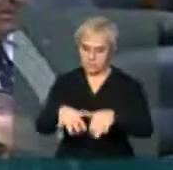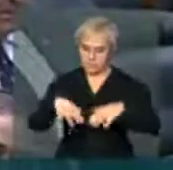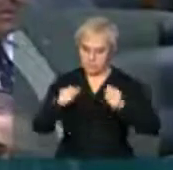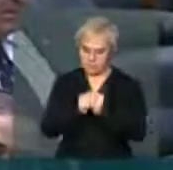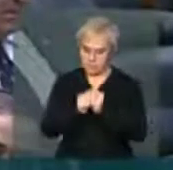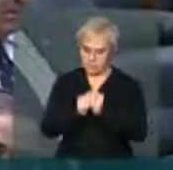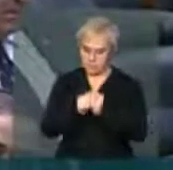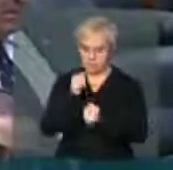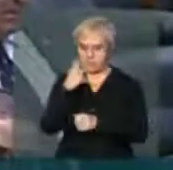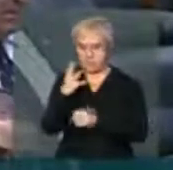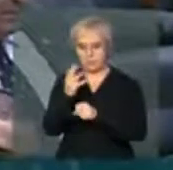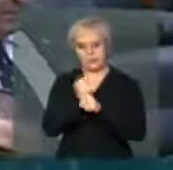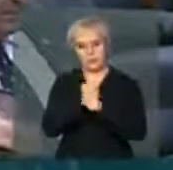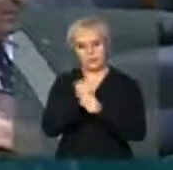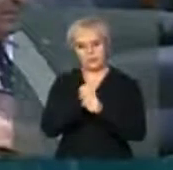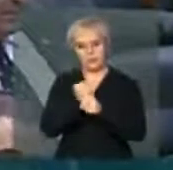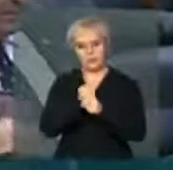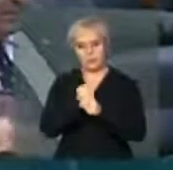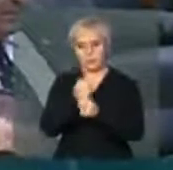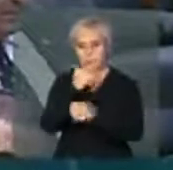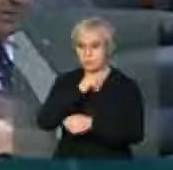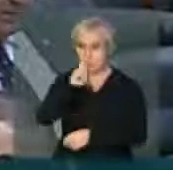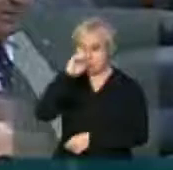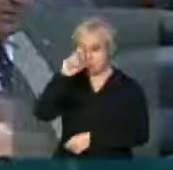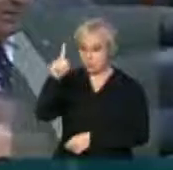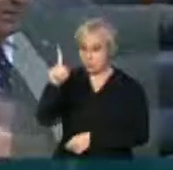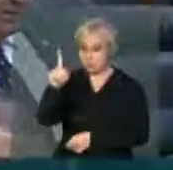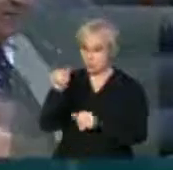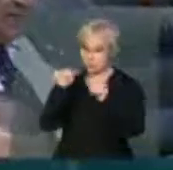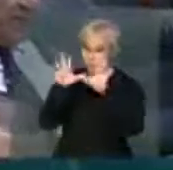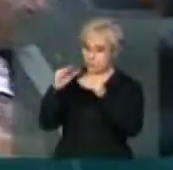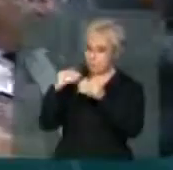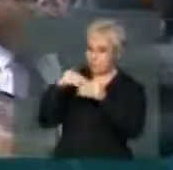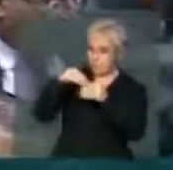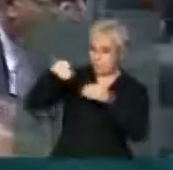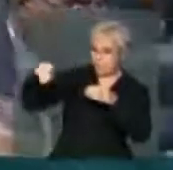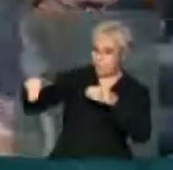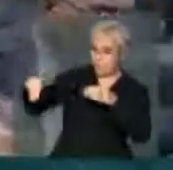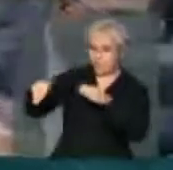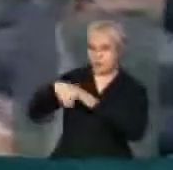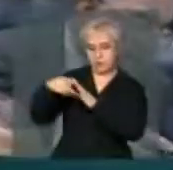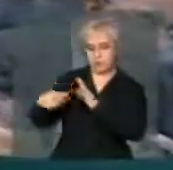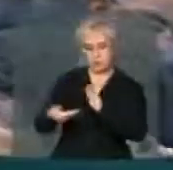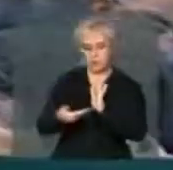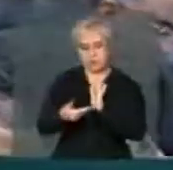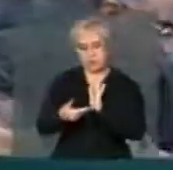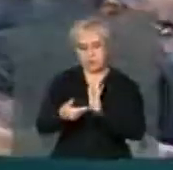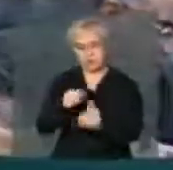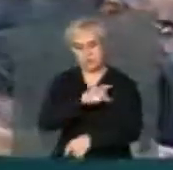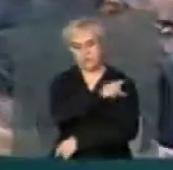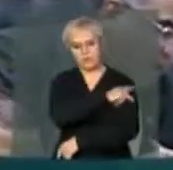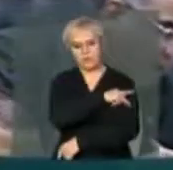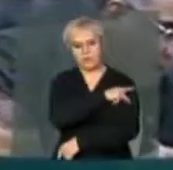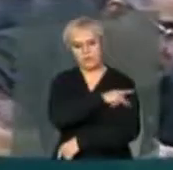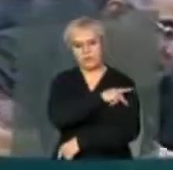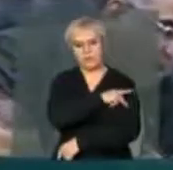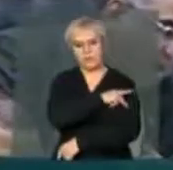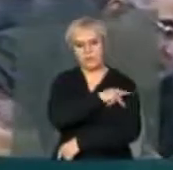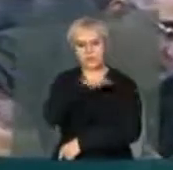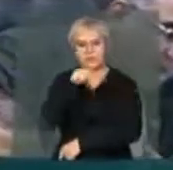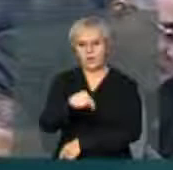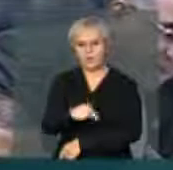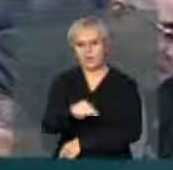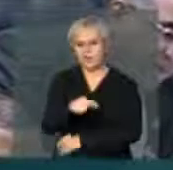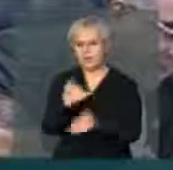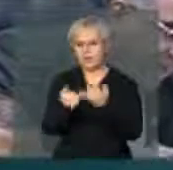Esses 4 anos que Vossa Excelência ficou sem o mandato, o Piauí ficou sem voz